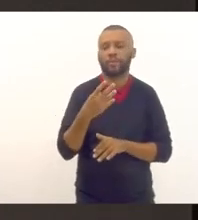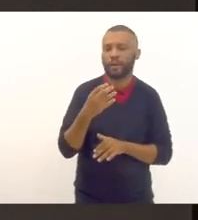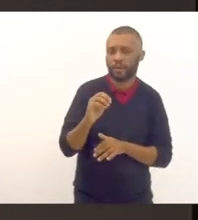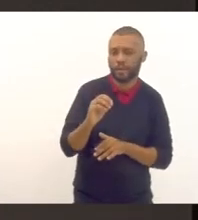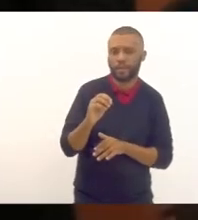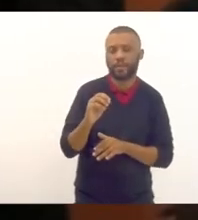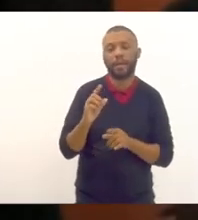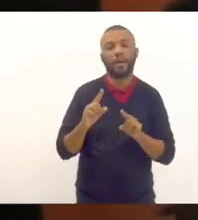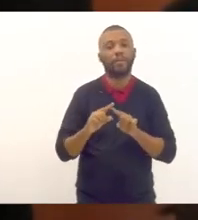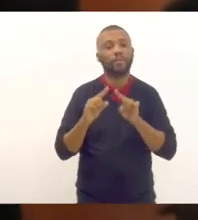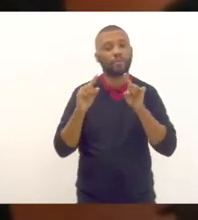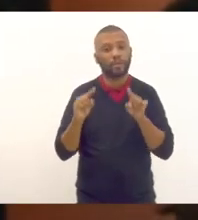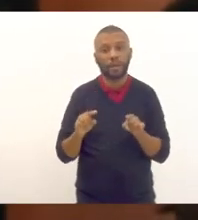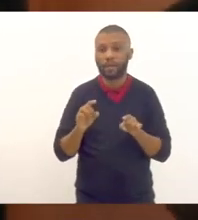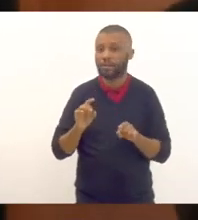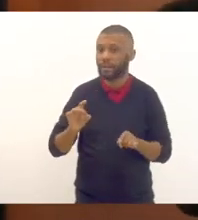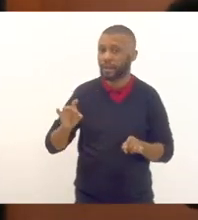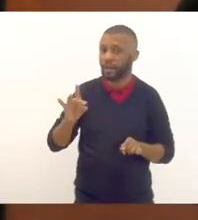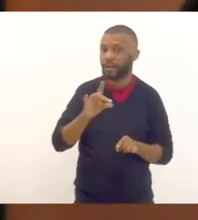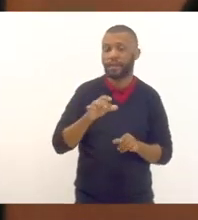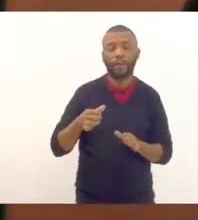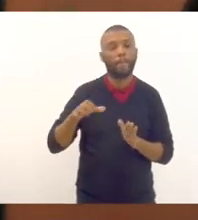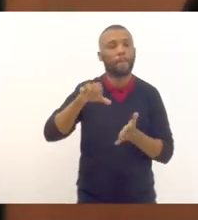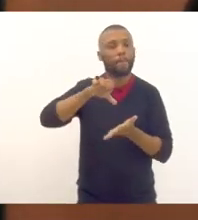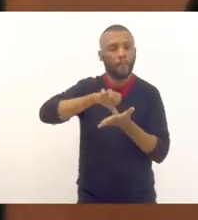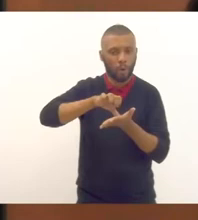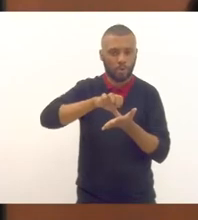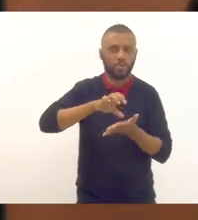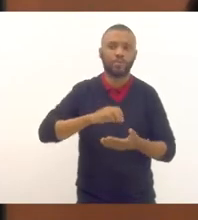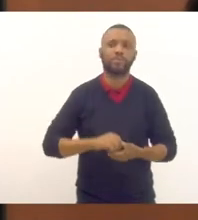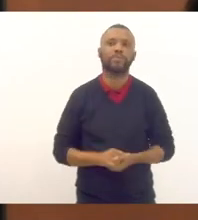35 a 40 funcionários por postos. Tá?